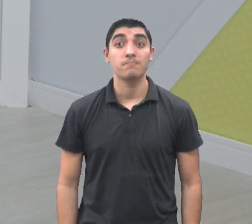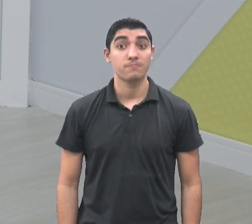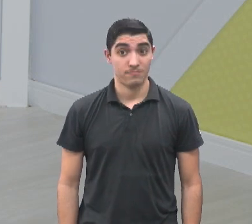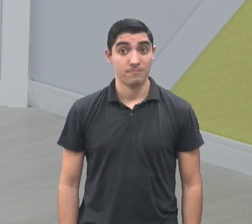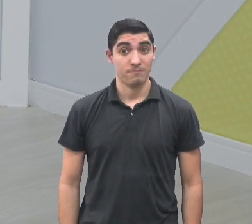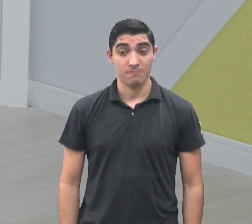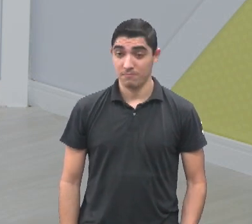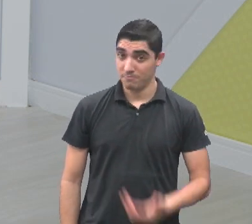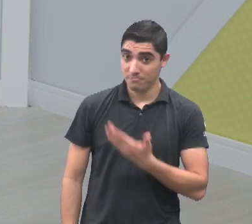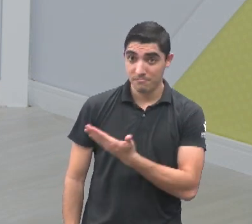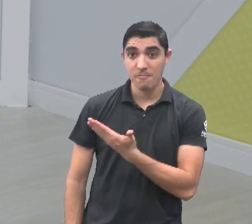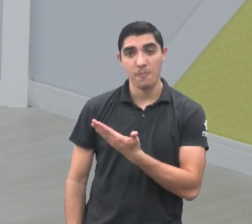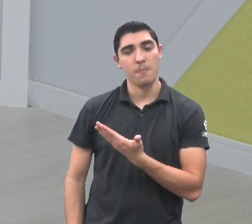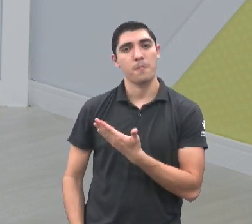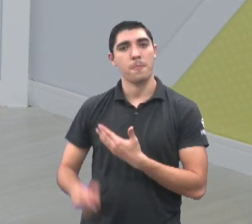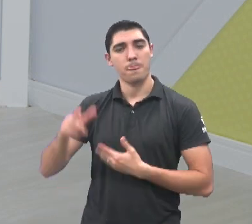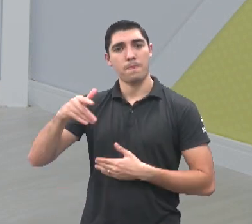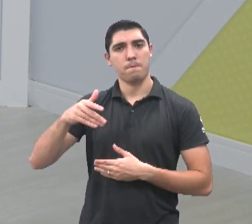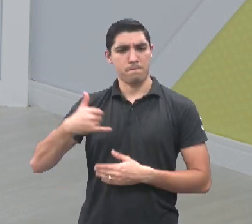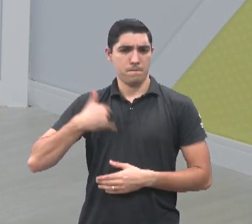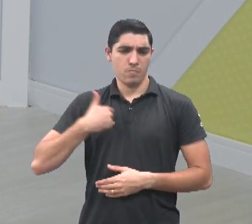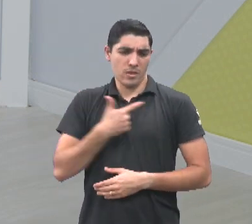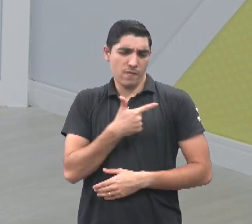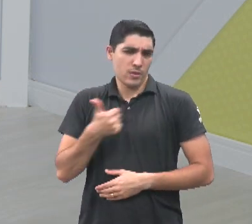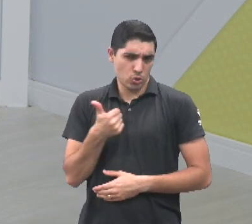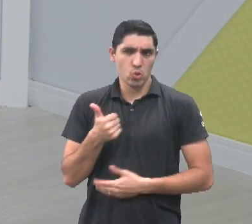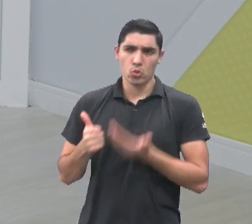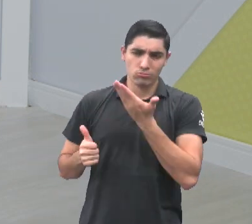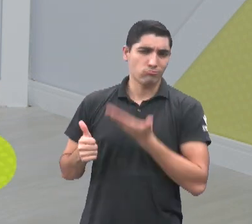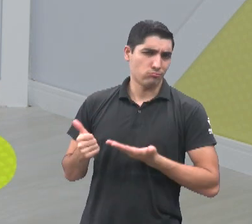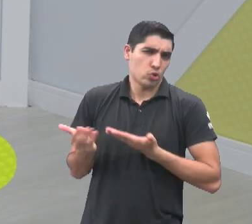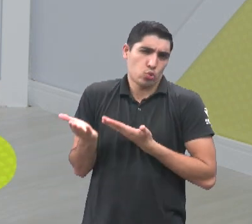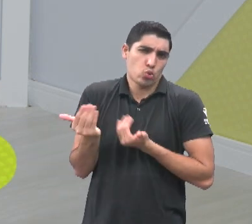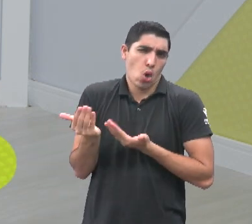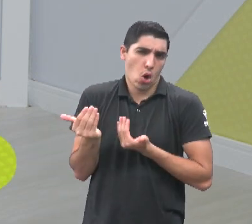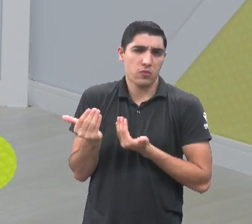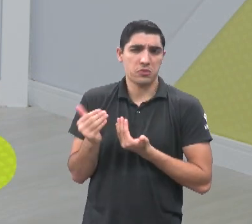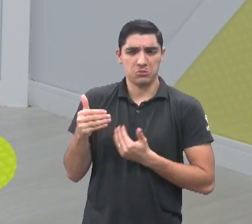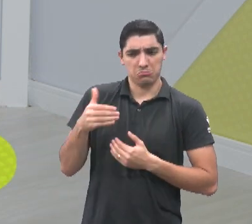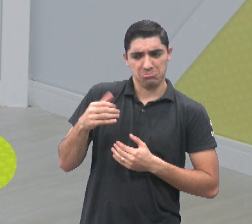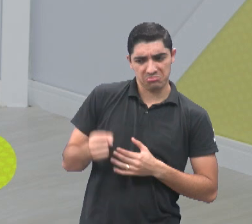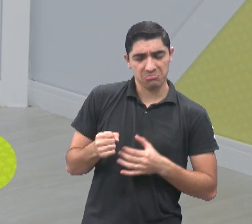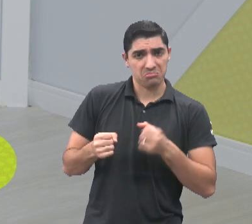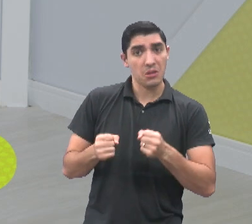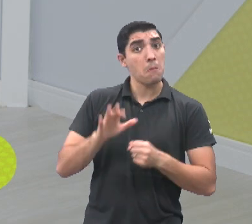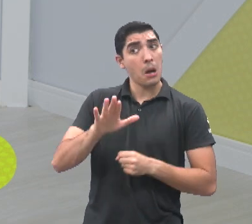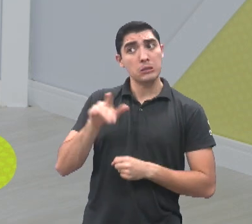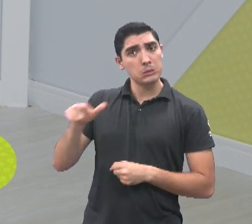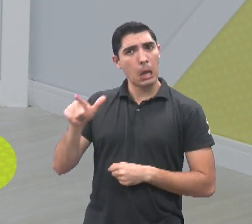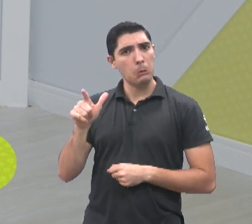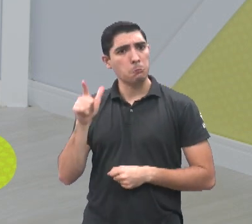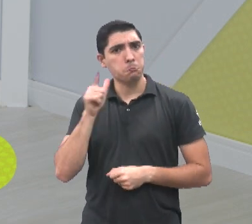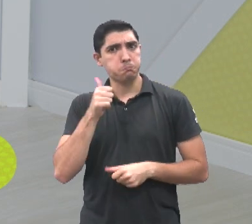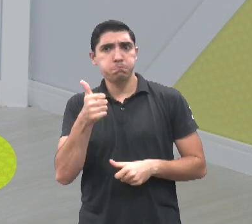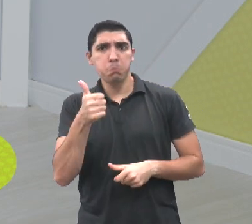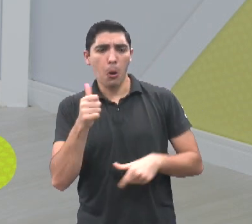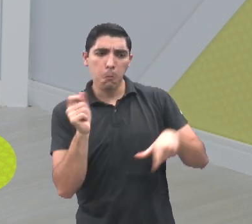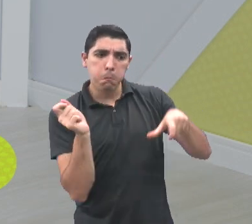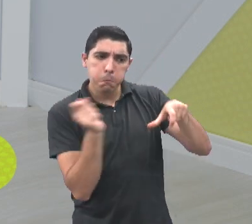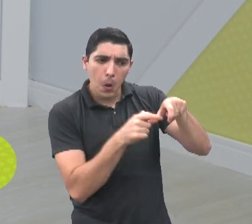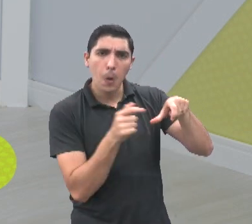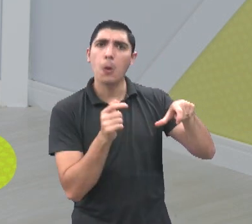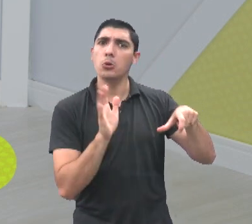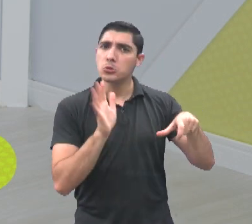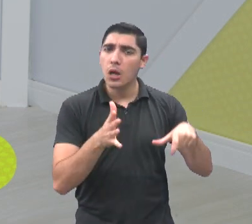Brunão, chegou o zagueiro, 21 anos, um zagueiro jovem, mas que em princípio pelos números até que parece que vai bem e já tem experiência com o